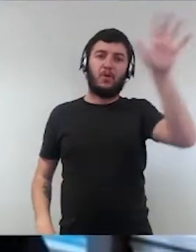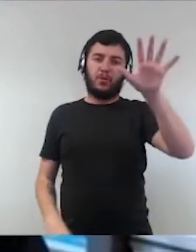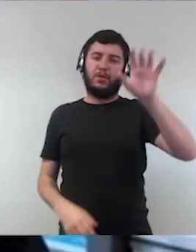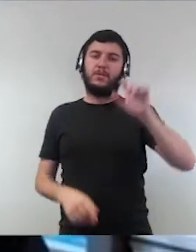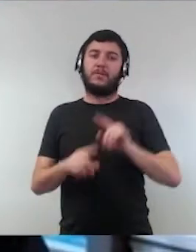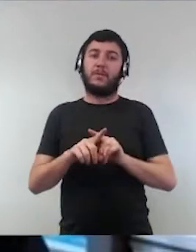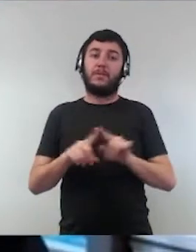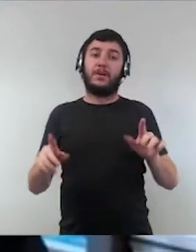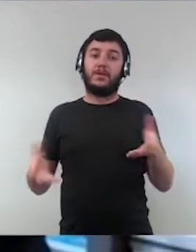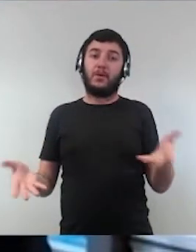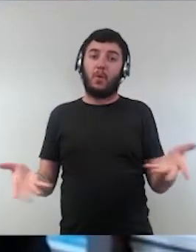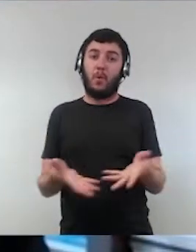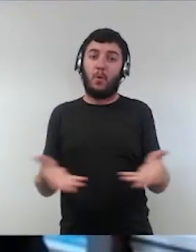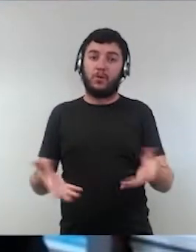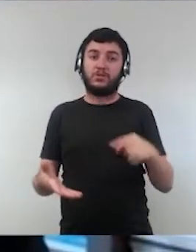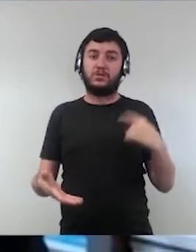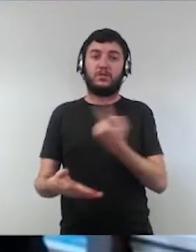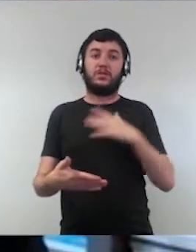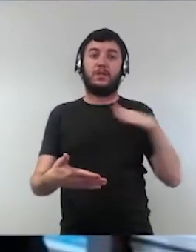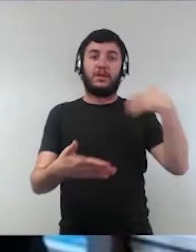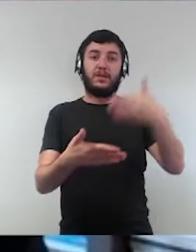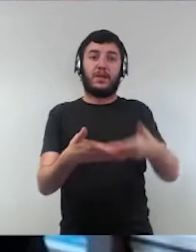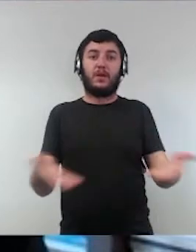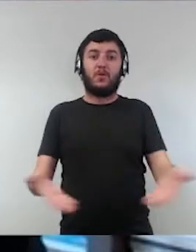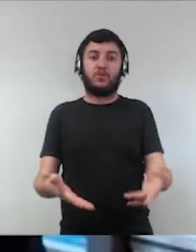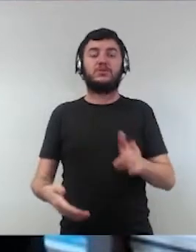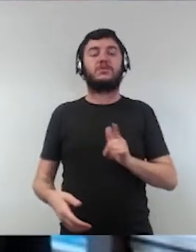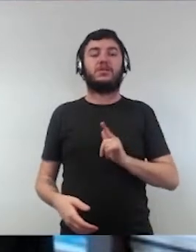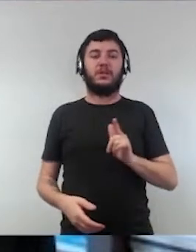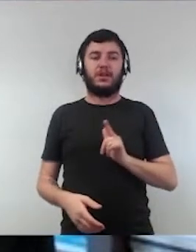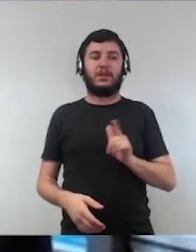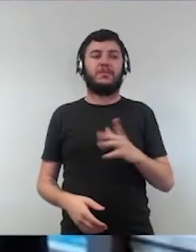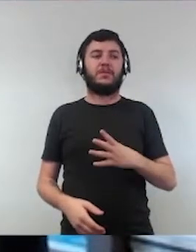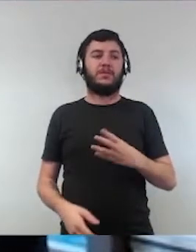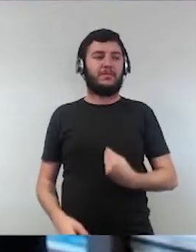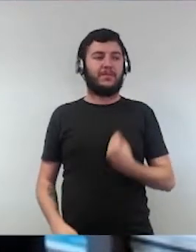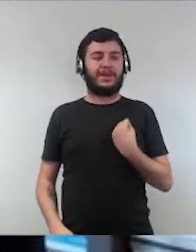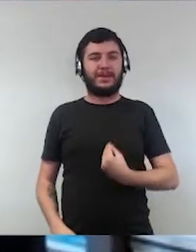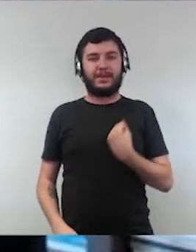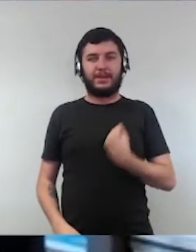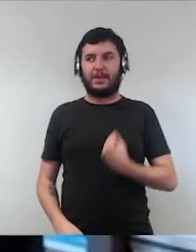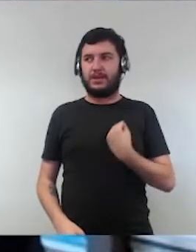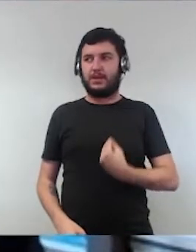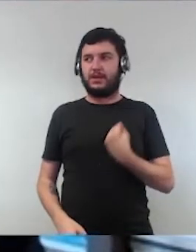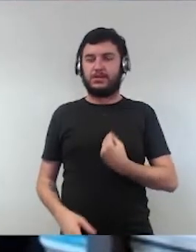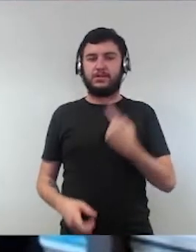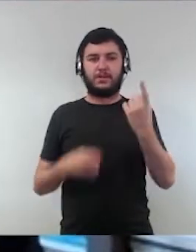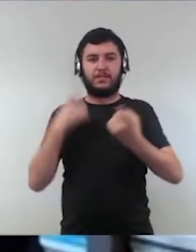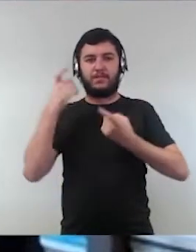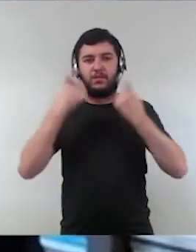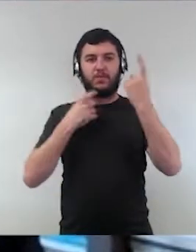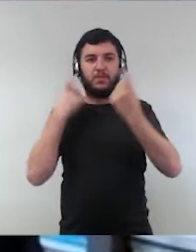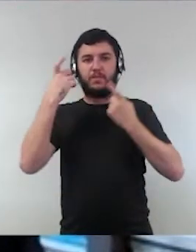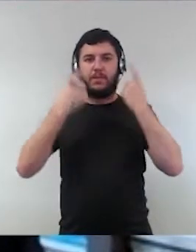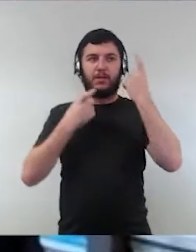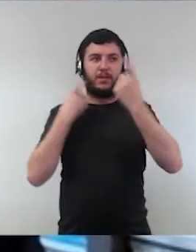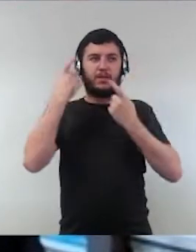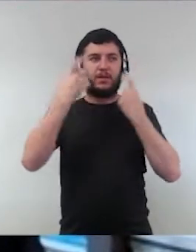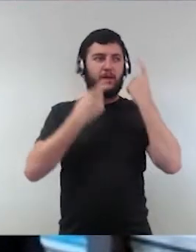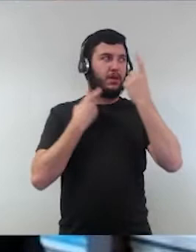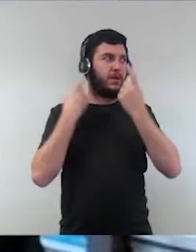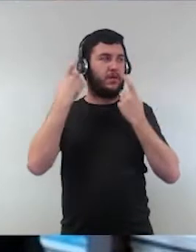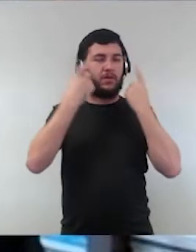Hoje, nós já ainda temos isso cada vez mais presente, infelizmente, essa preocupação com